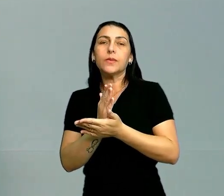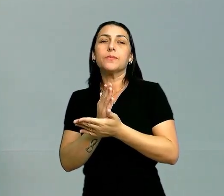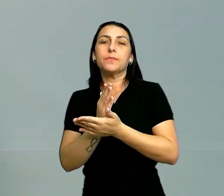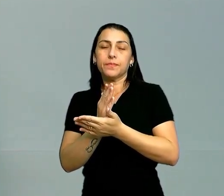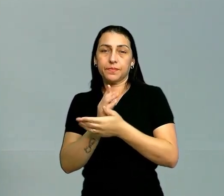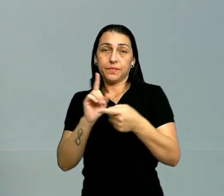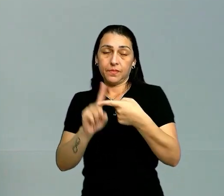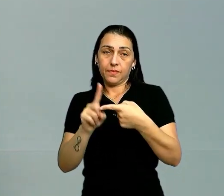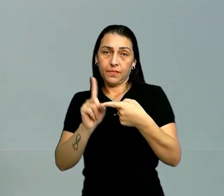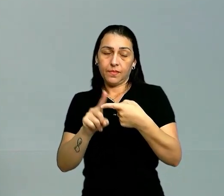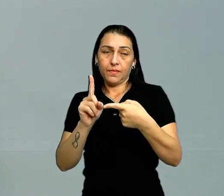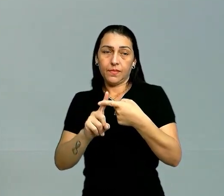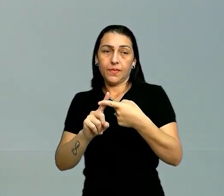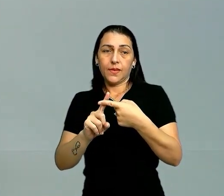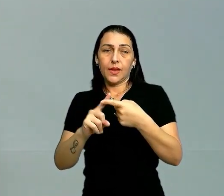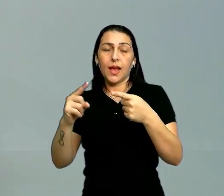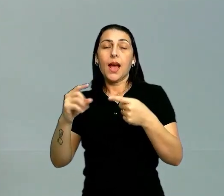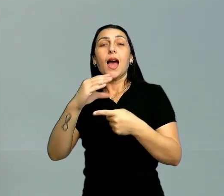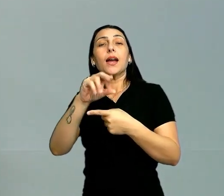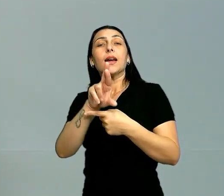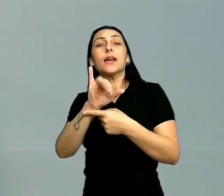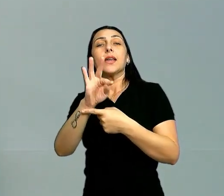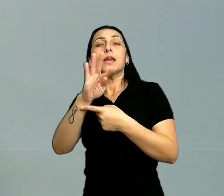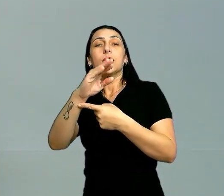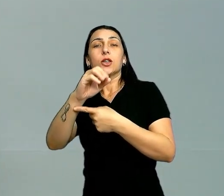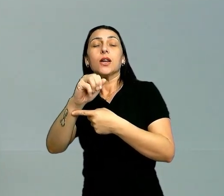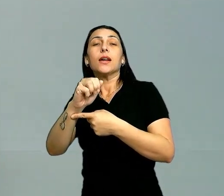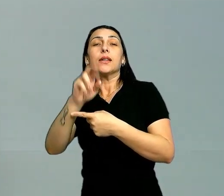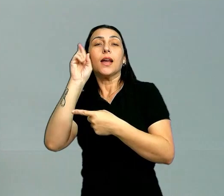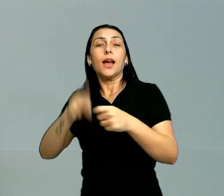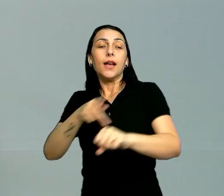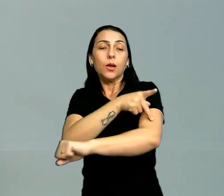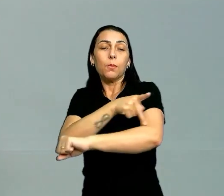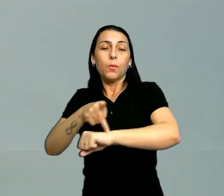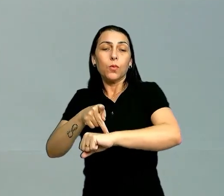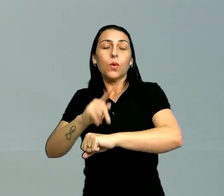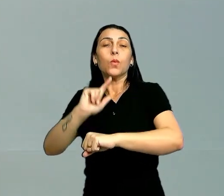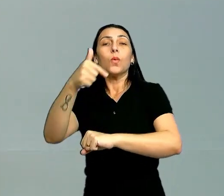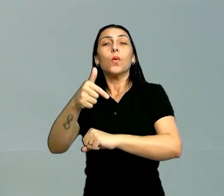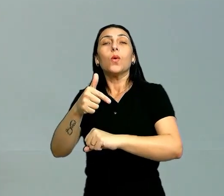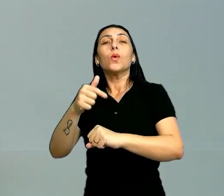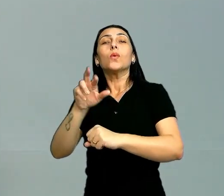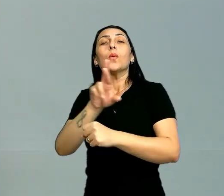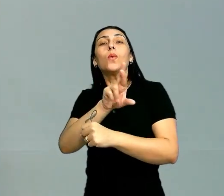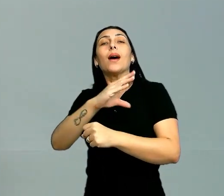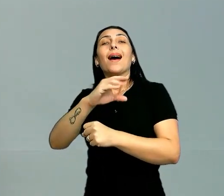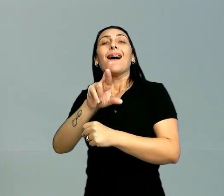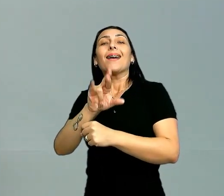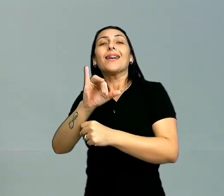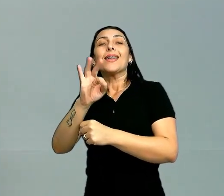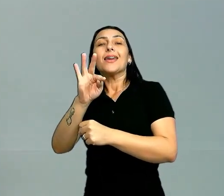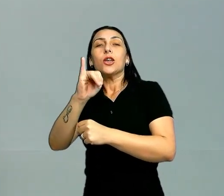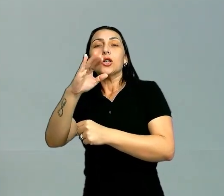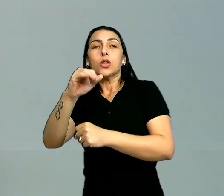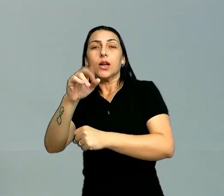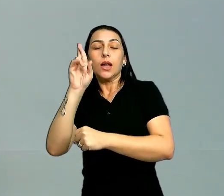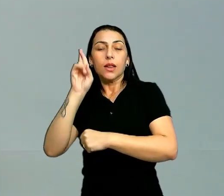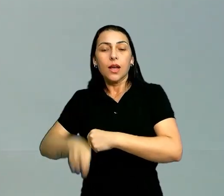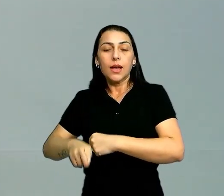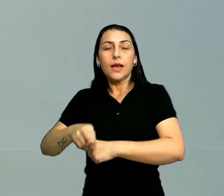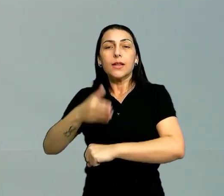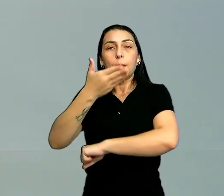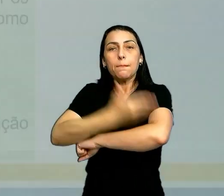principais. Um é chamado A Crítica da Razão Pura, onde ele vai tratar do conhecimento. O outro é A Crítica da Razão Prática, onde ele vai tratar